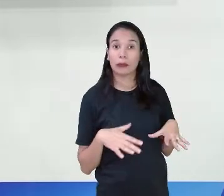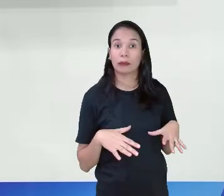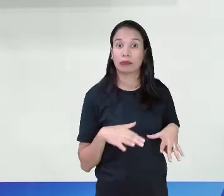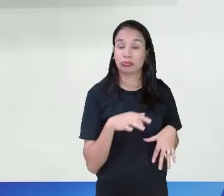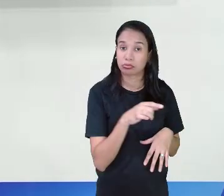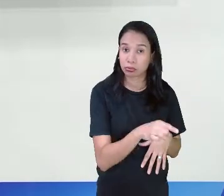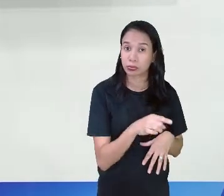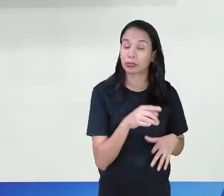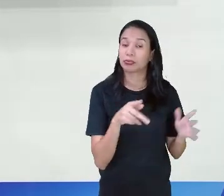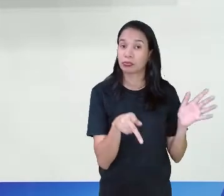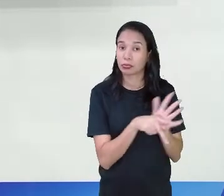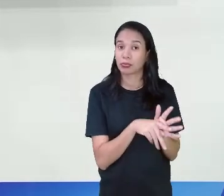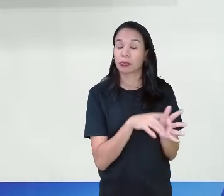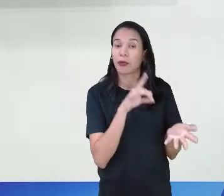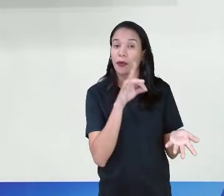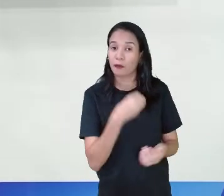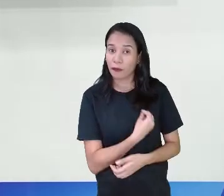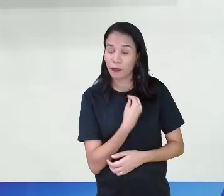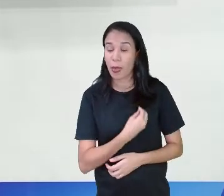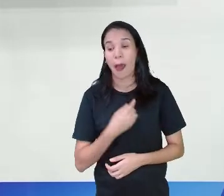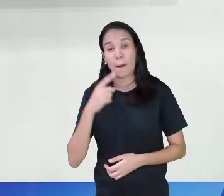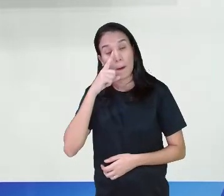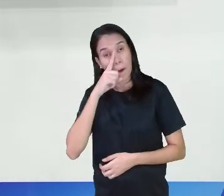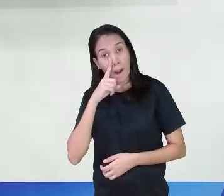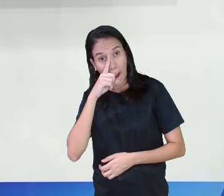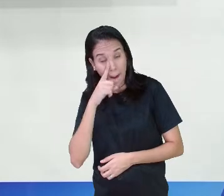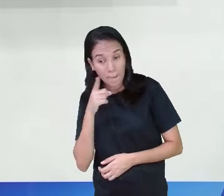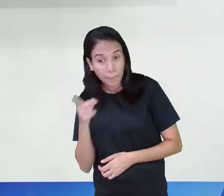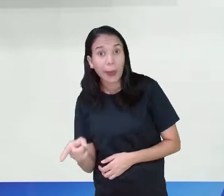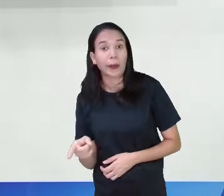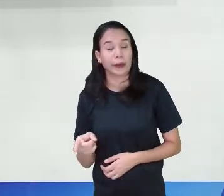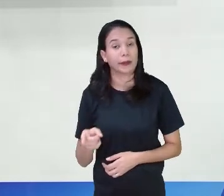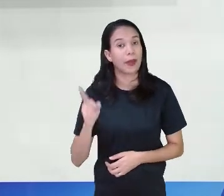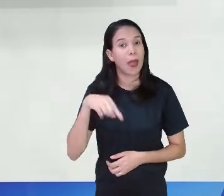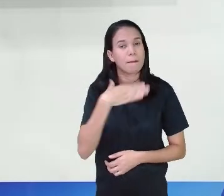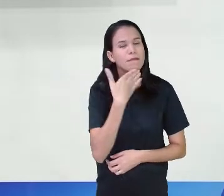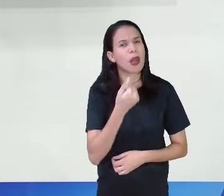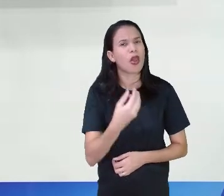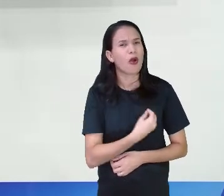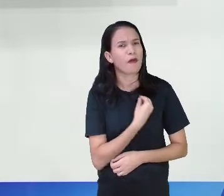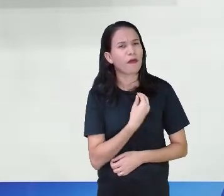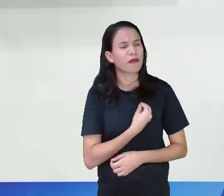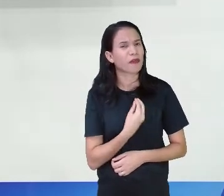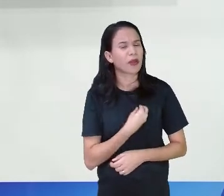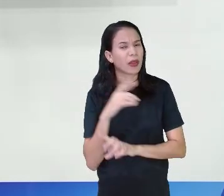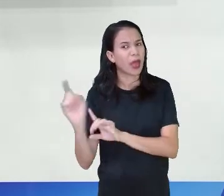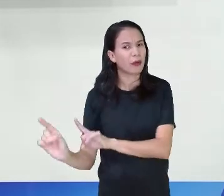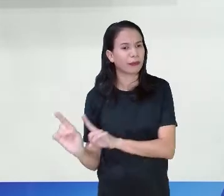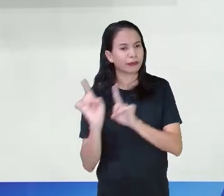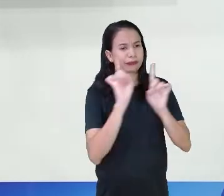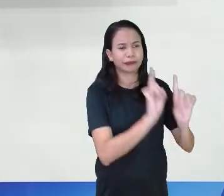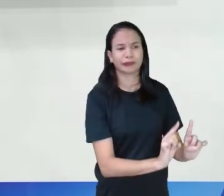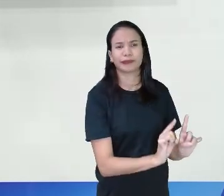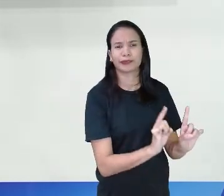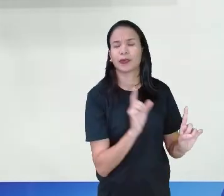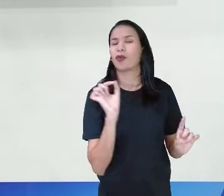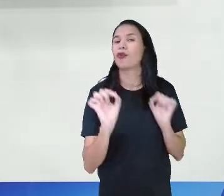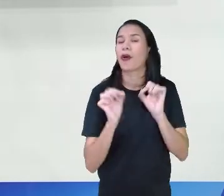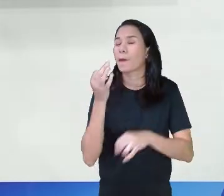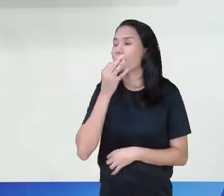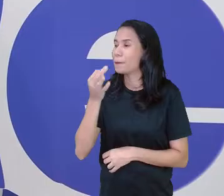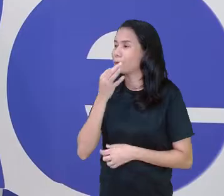mas era uma vida perigosa? Será que era melhor ele viver no campo mesmo, professor? O que é que você